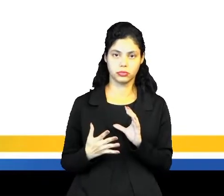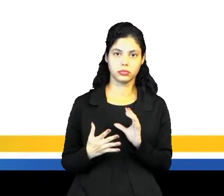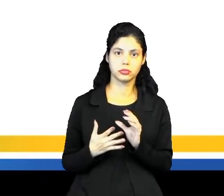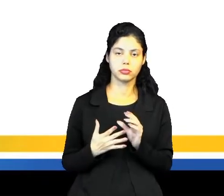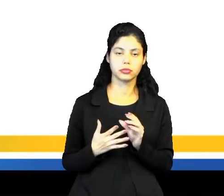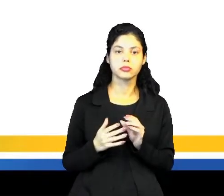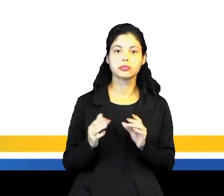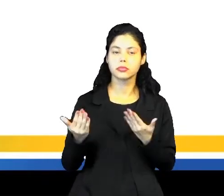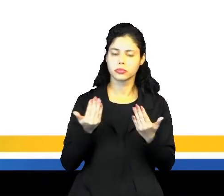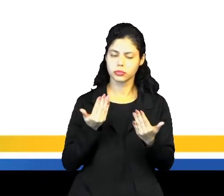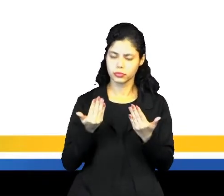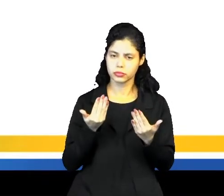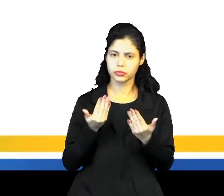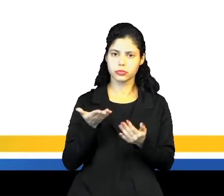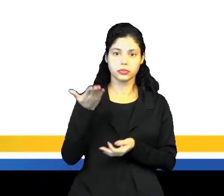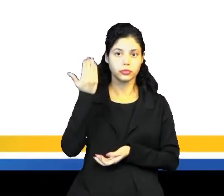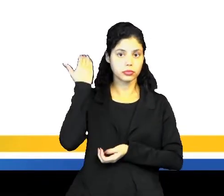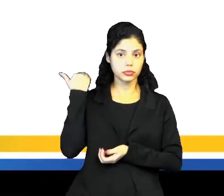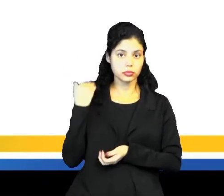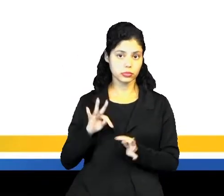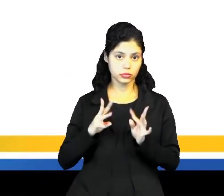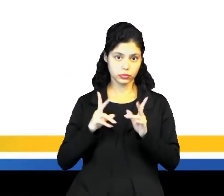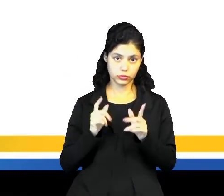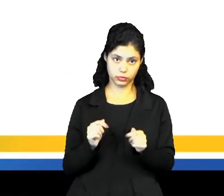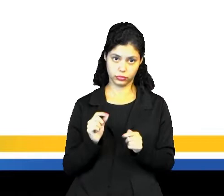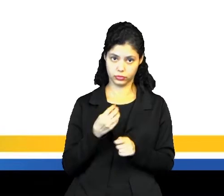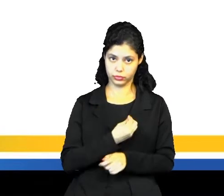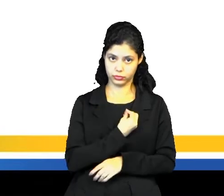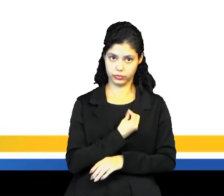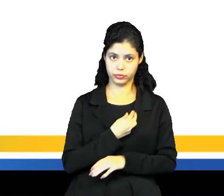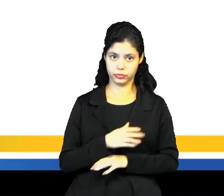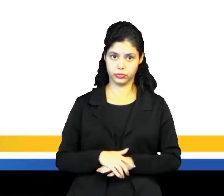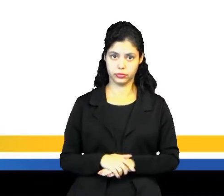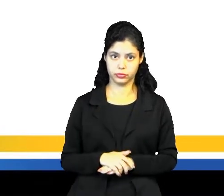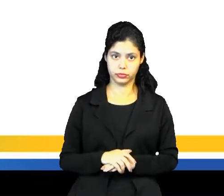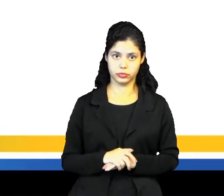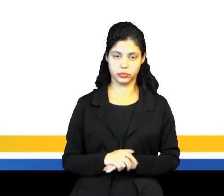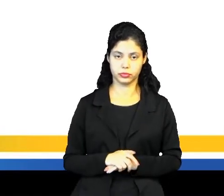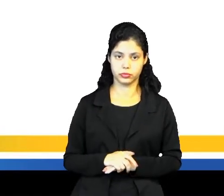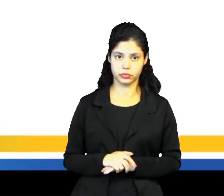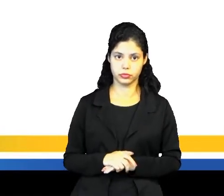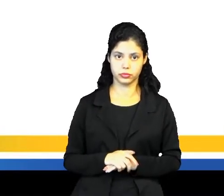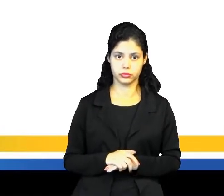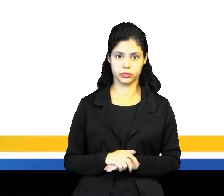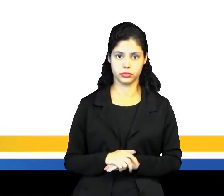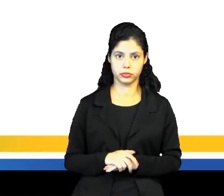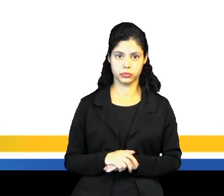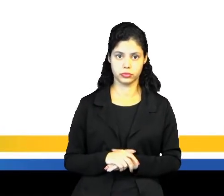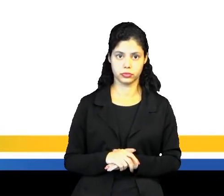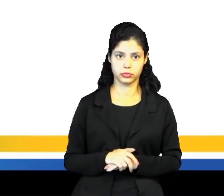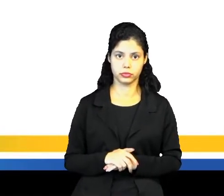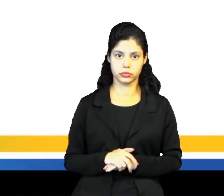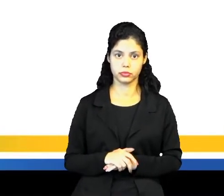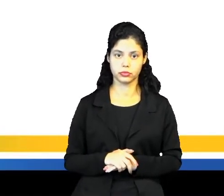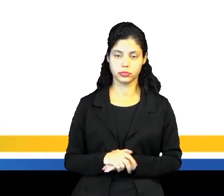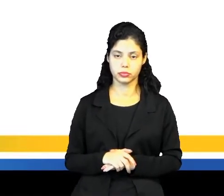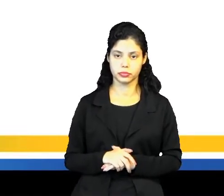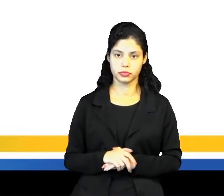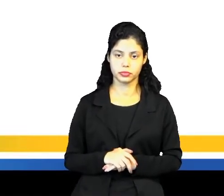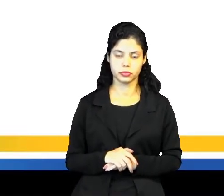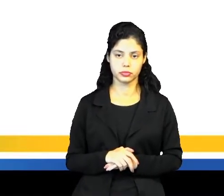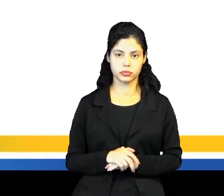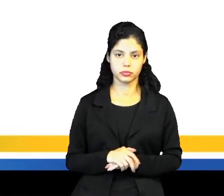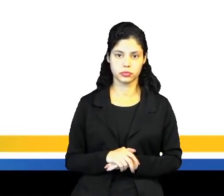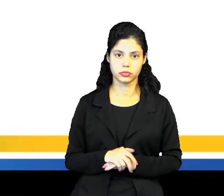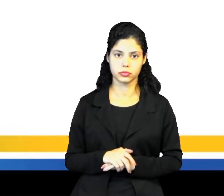são associadas, né, ao contexto da época e de tudo que ele estava vivendo. Então, olha lá, né, primeiro fragmento. Por minha parte, sou eu